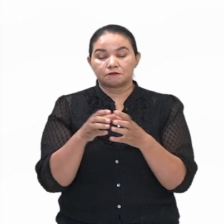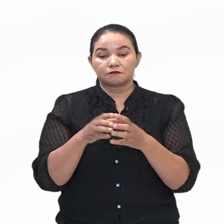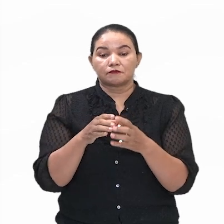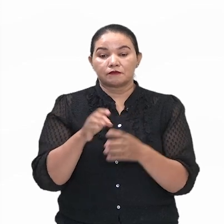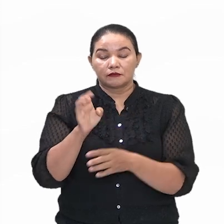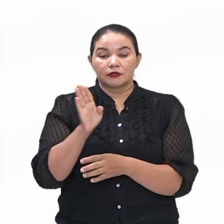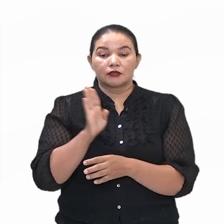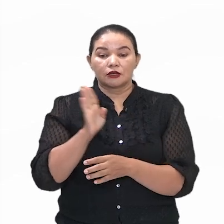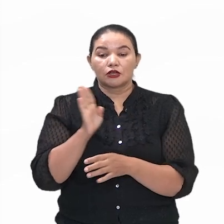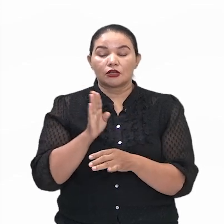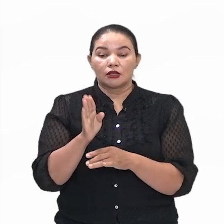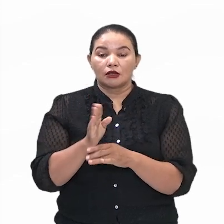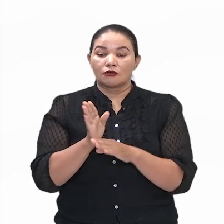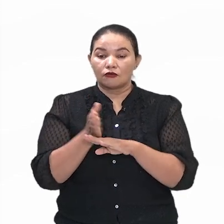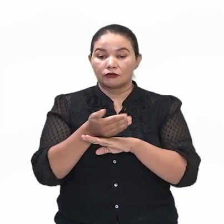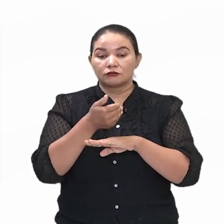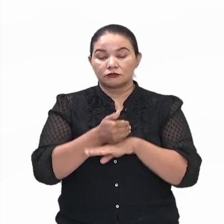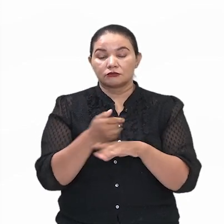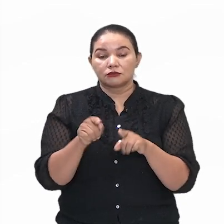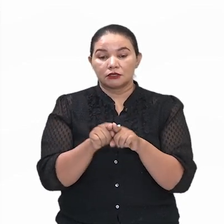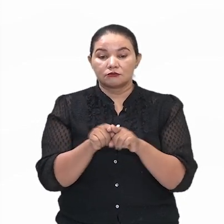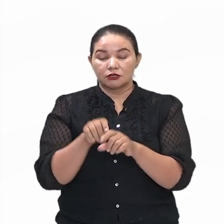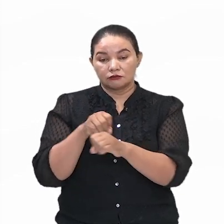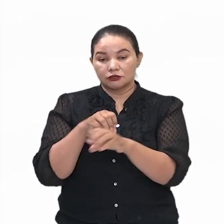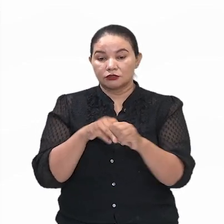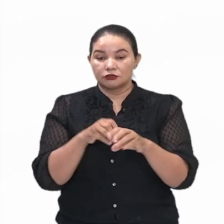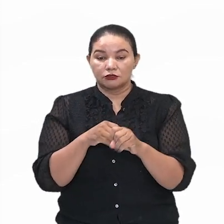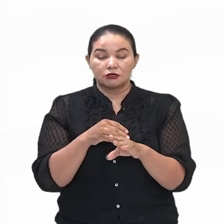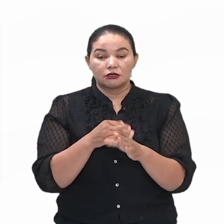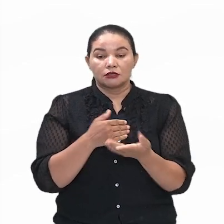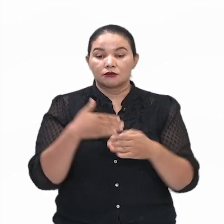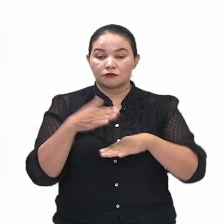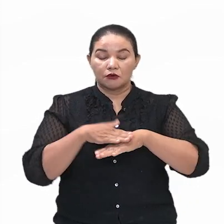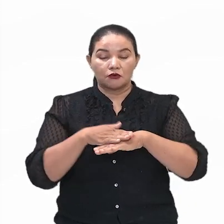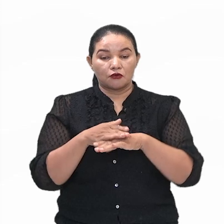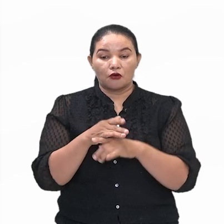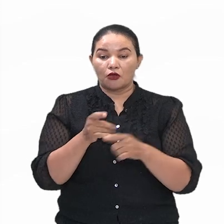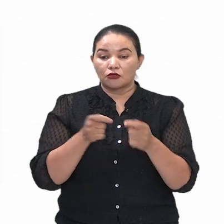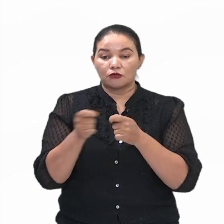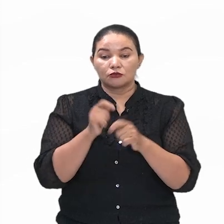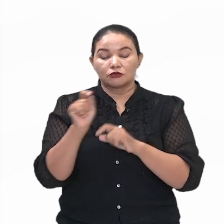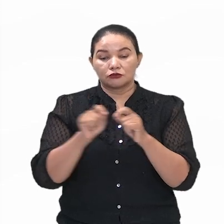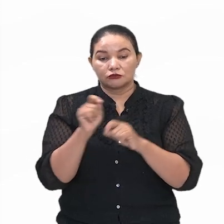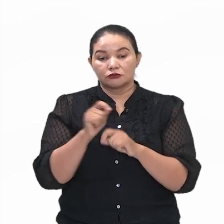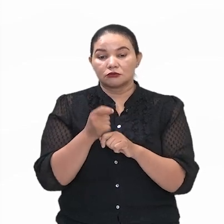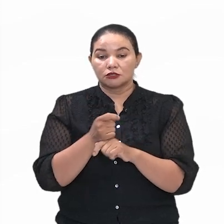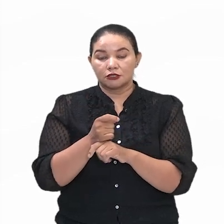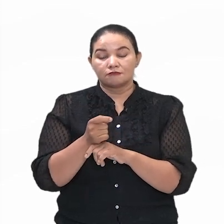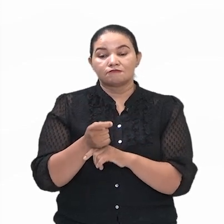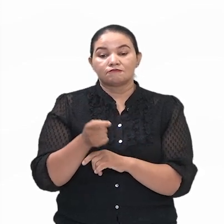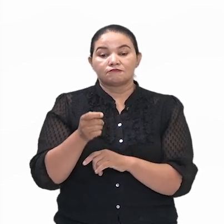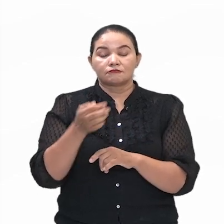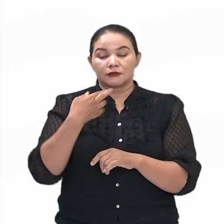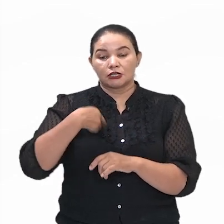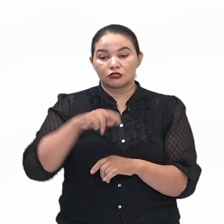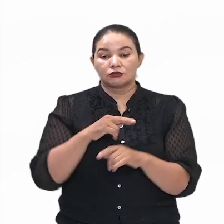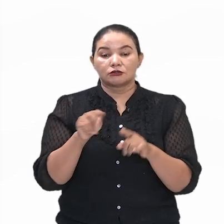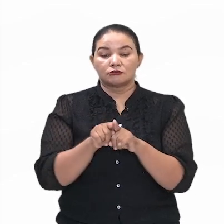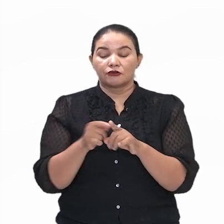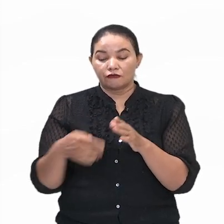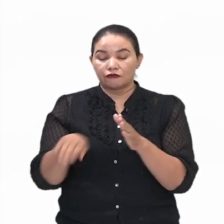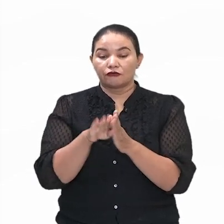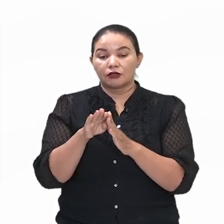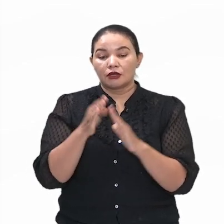educação estava nas mãos dos religiosos jesuítas. Então, eles vieram para cá, construíram escolas, e